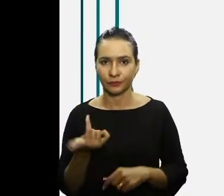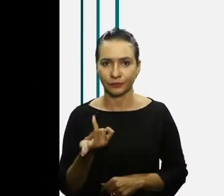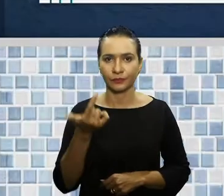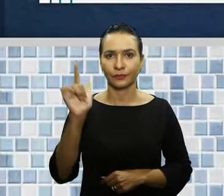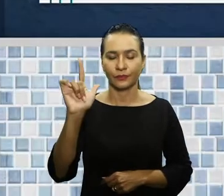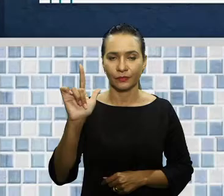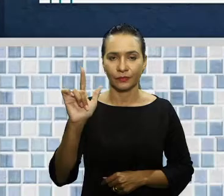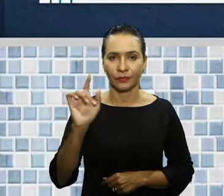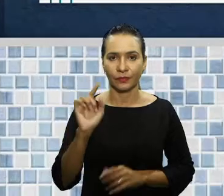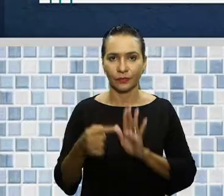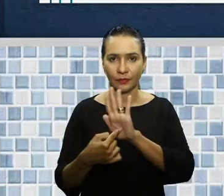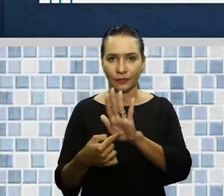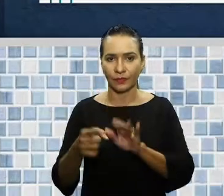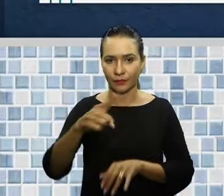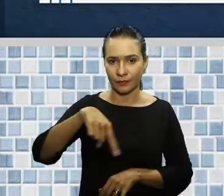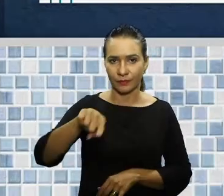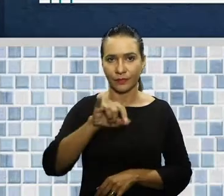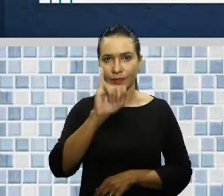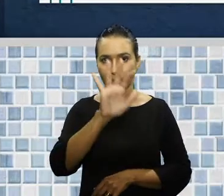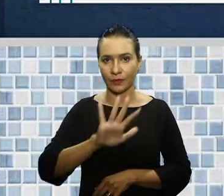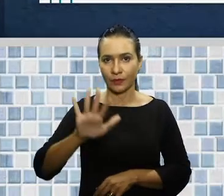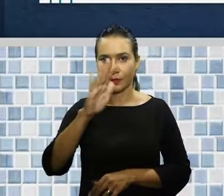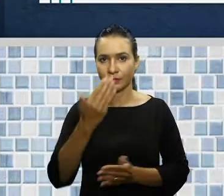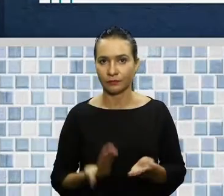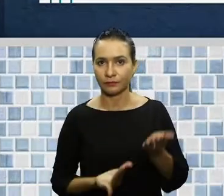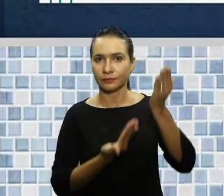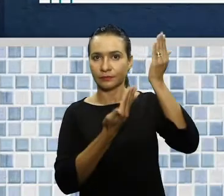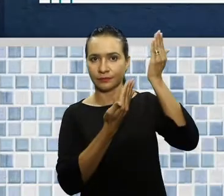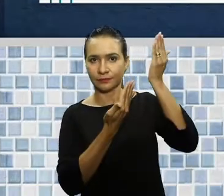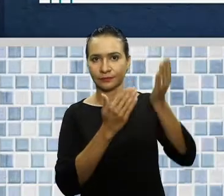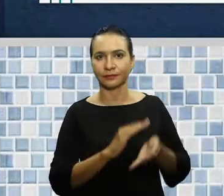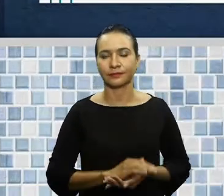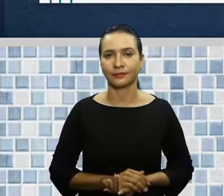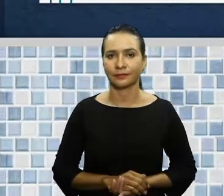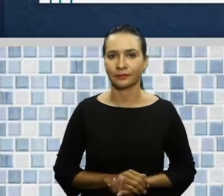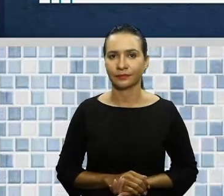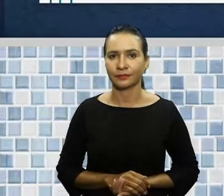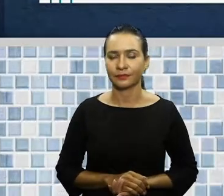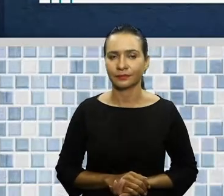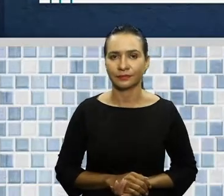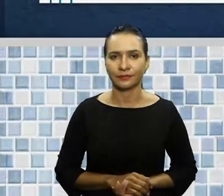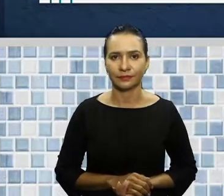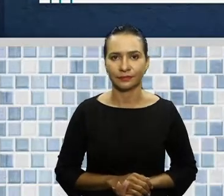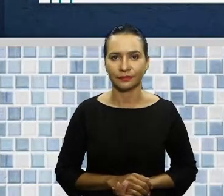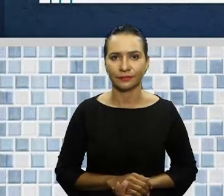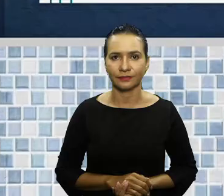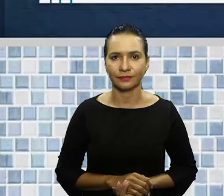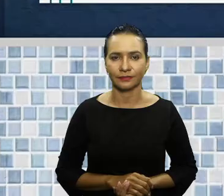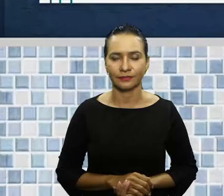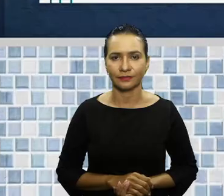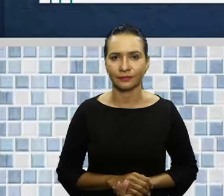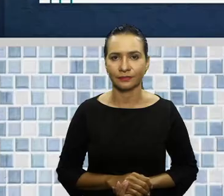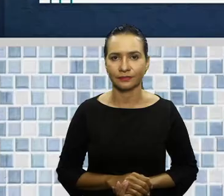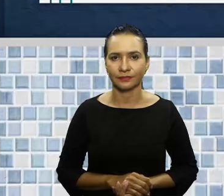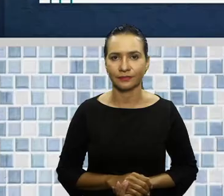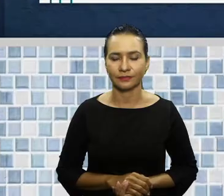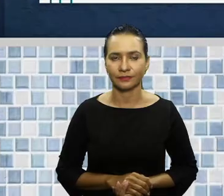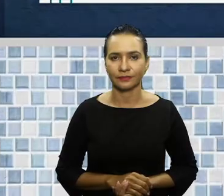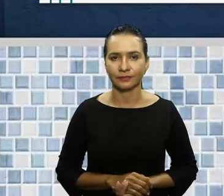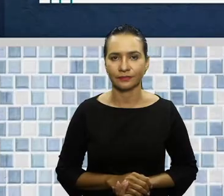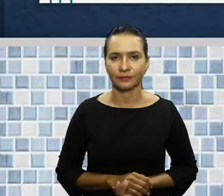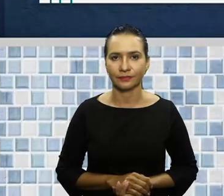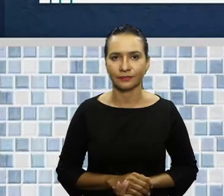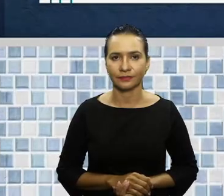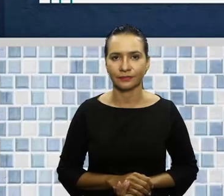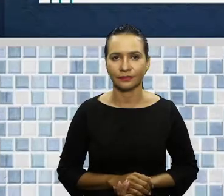trago para vocês a imagem de um planeta Terra, né? Um desenho, uma representação feita em desenho, do